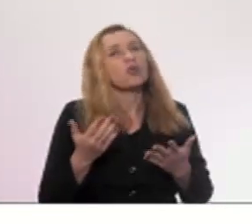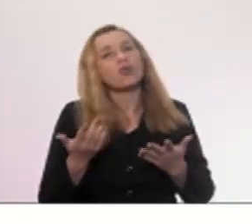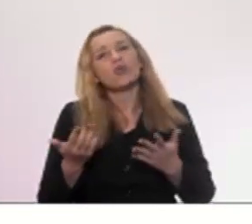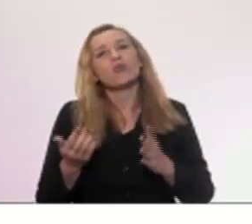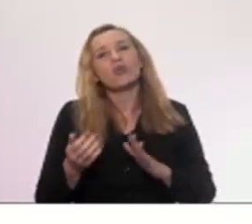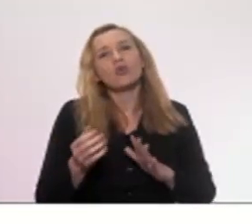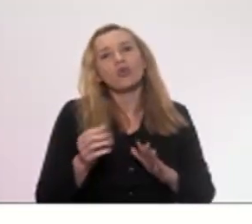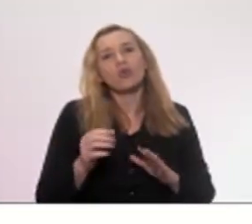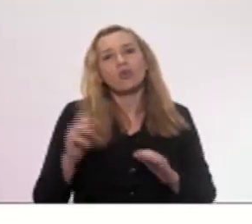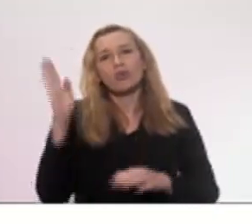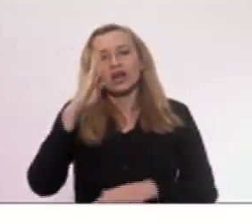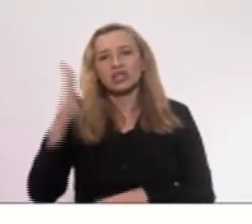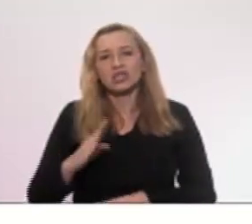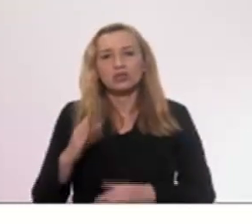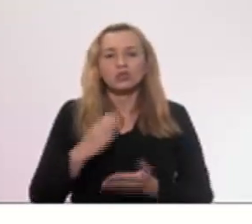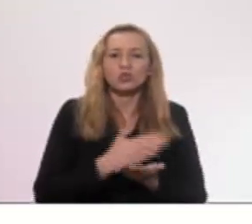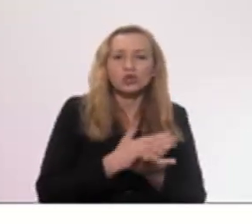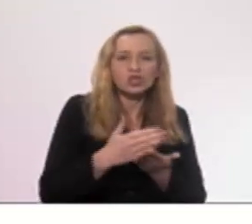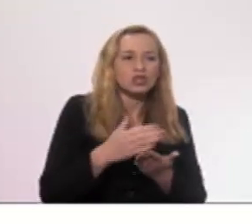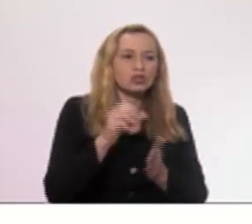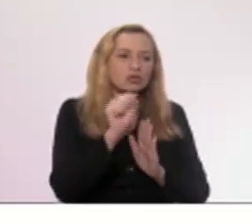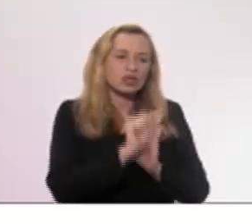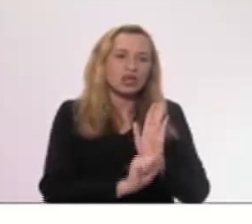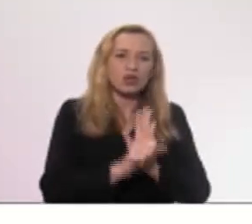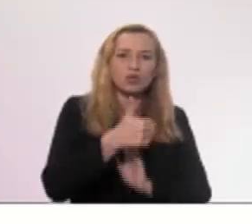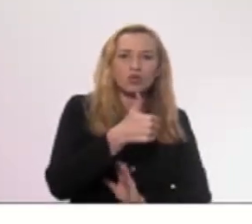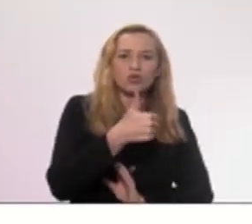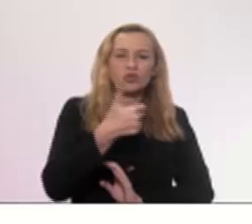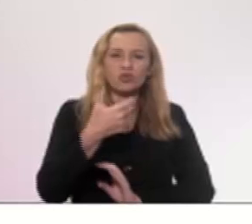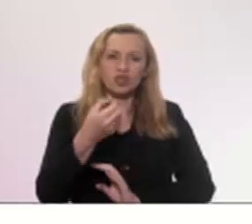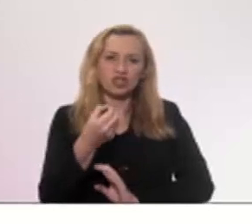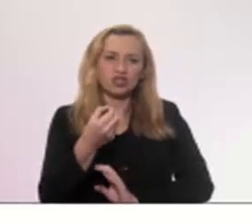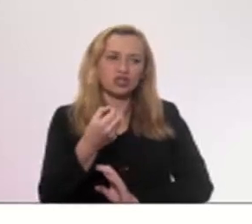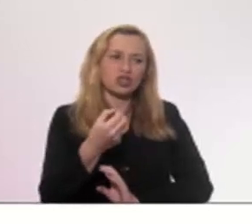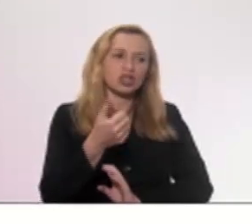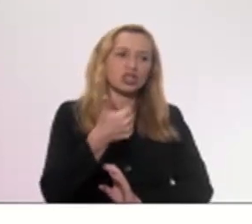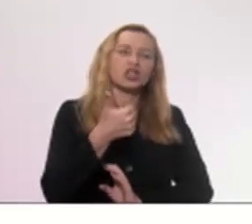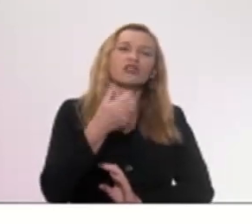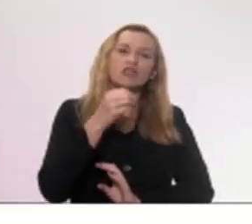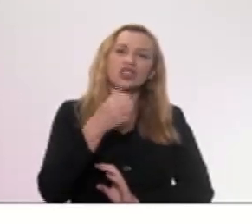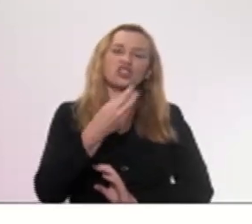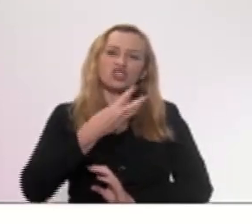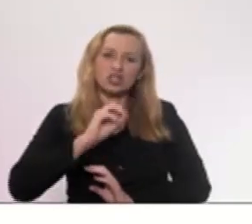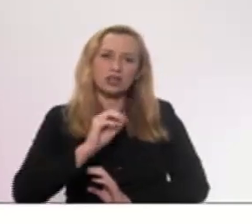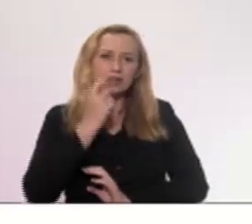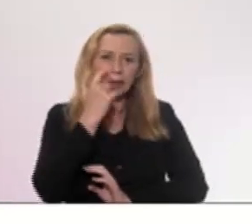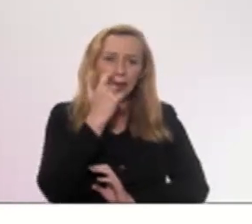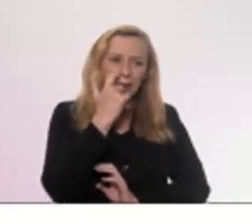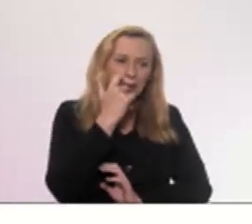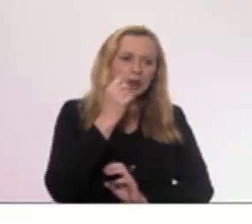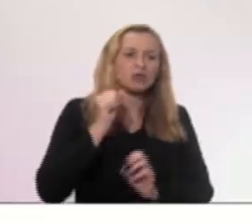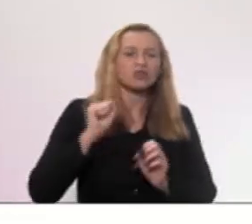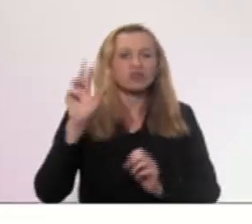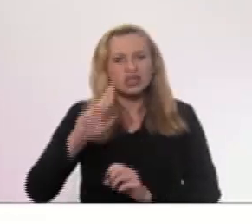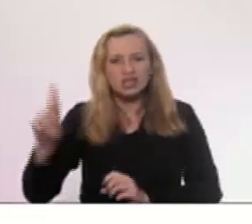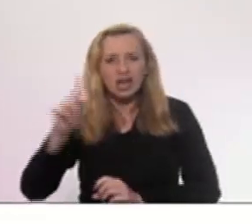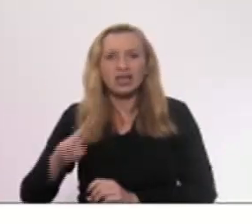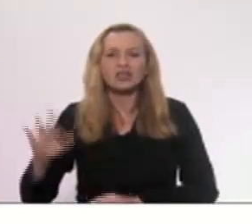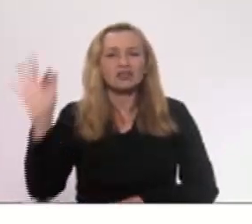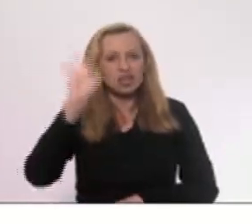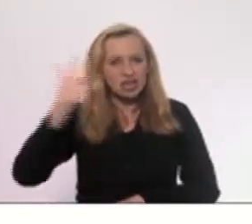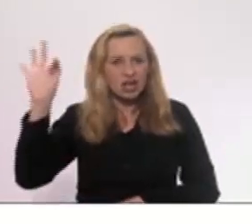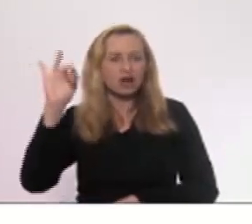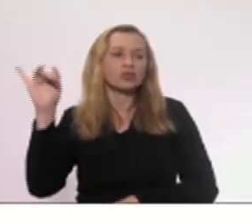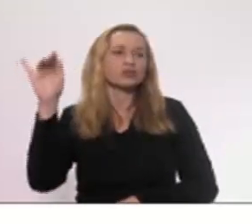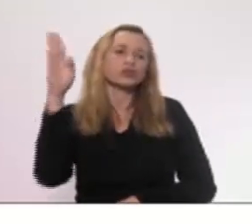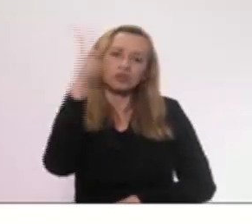XX, aproximadamente em torno dos anos 20 e 30, com a fundação da Universidade do Distrito Federal, da Universidade do Brasil. Portanto, a